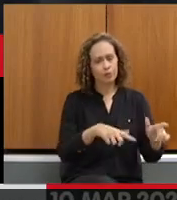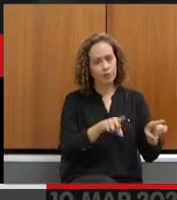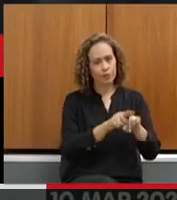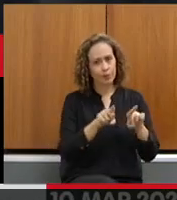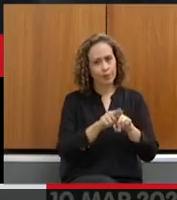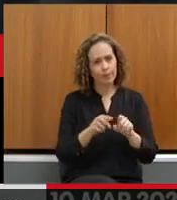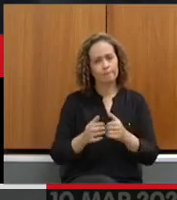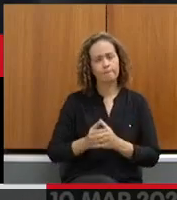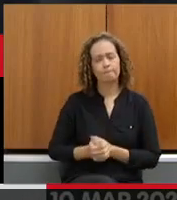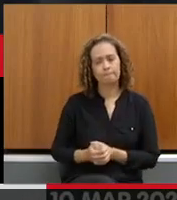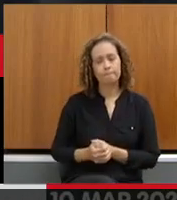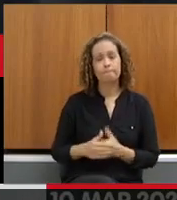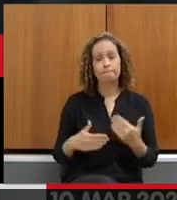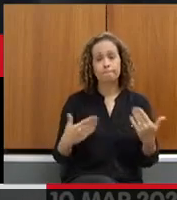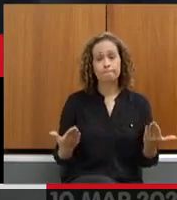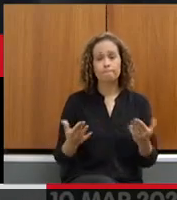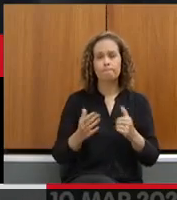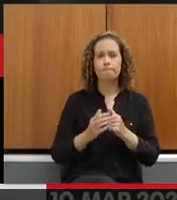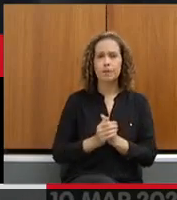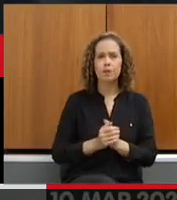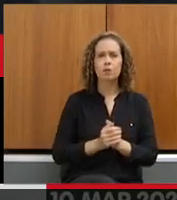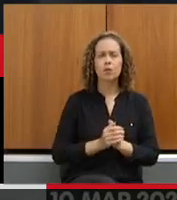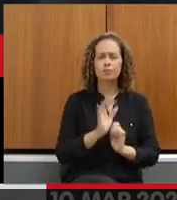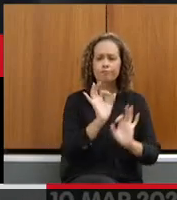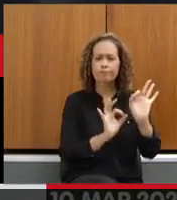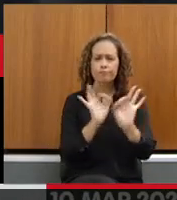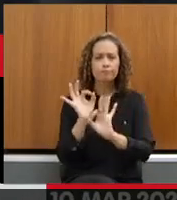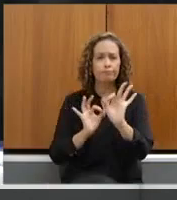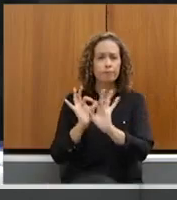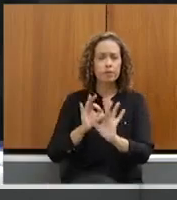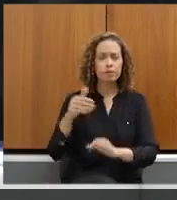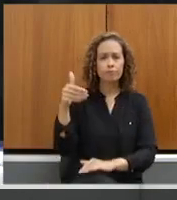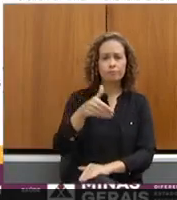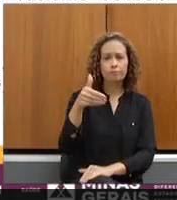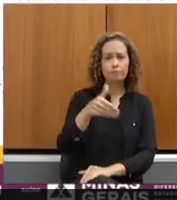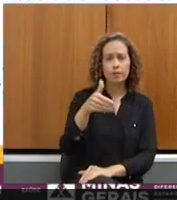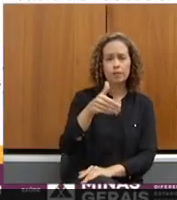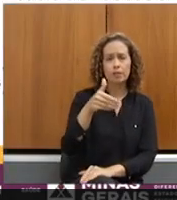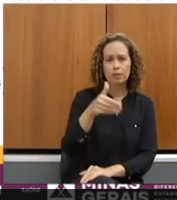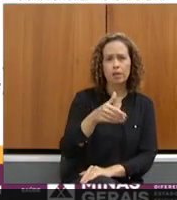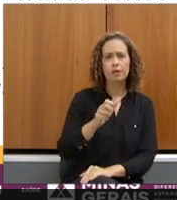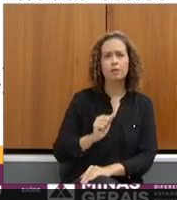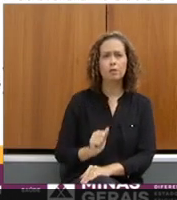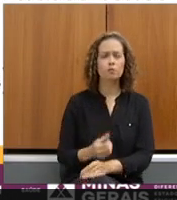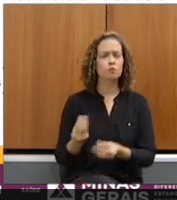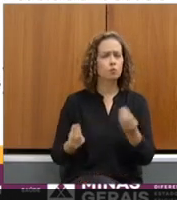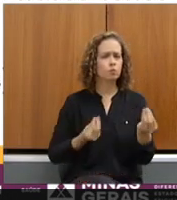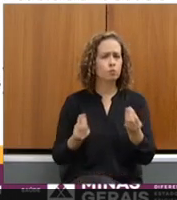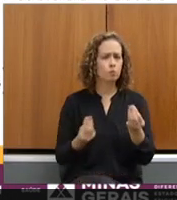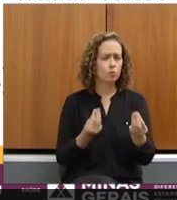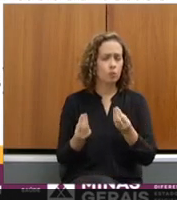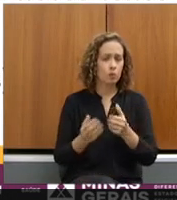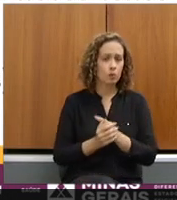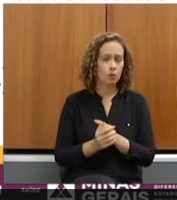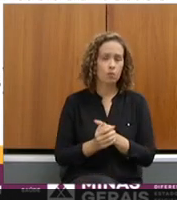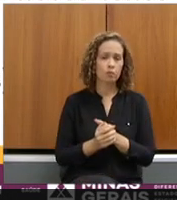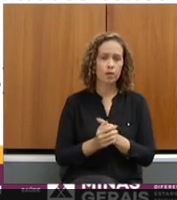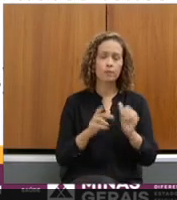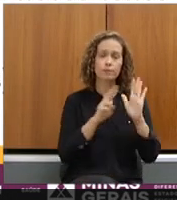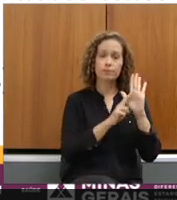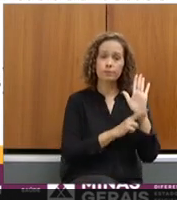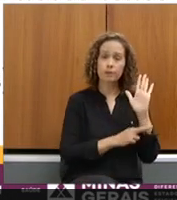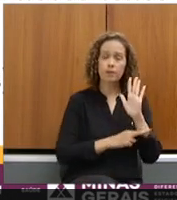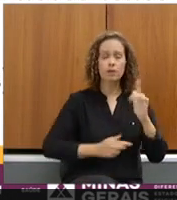relação ao eixo então da regulação de acesso a regulação de acesso é um